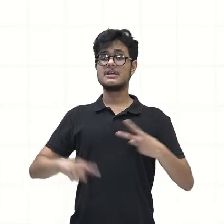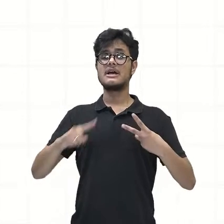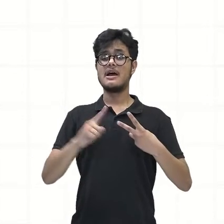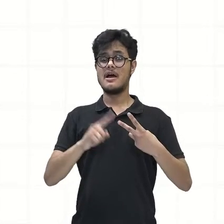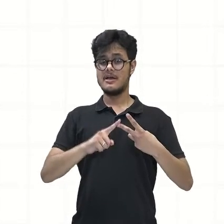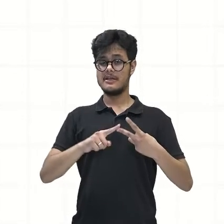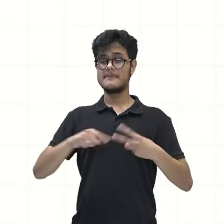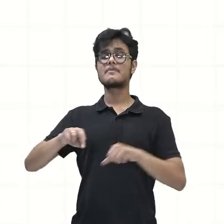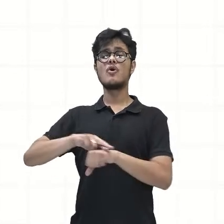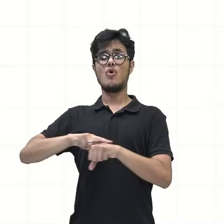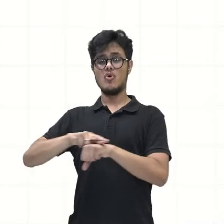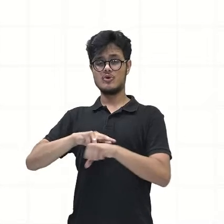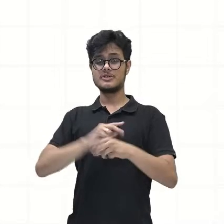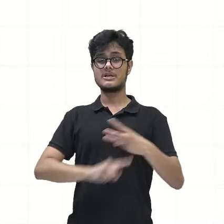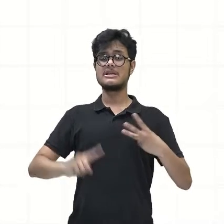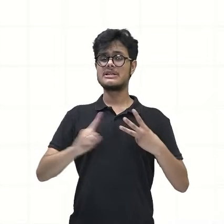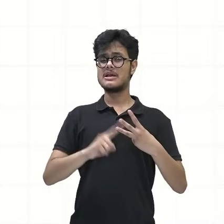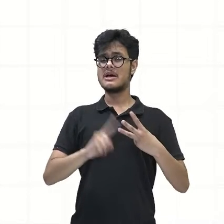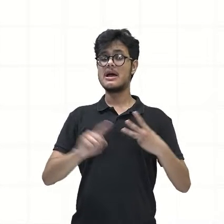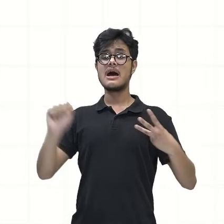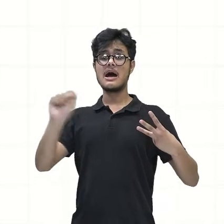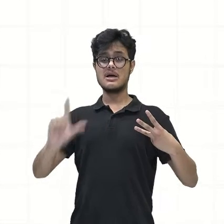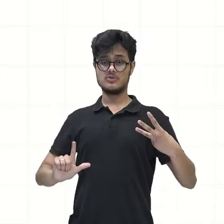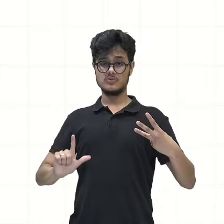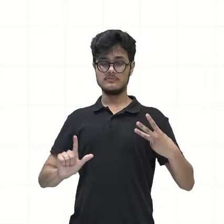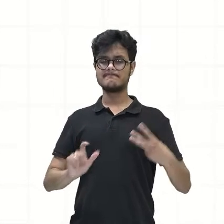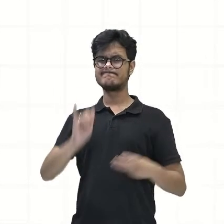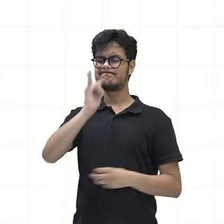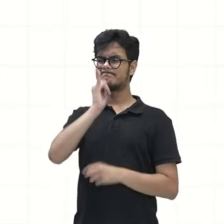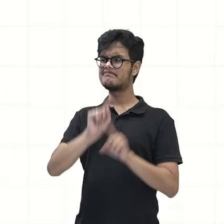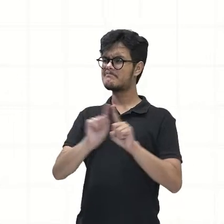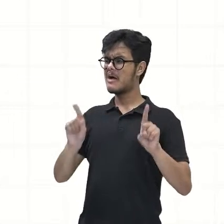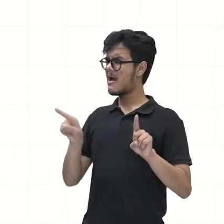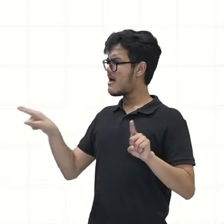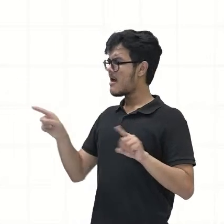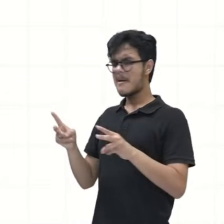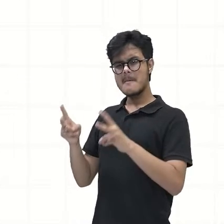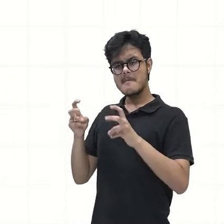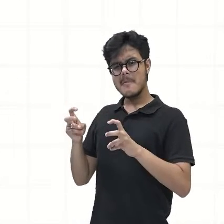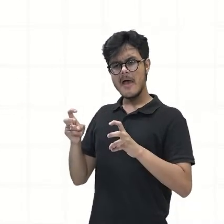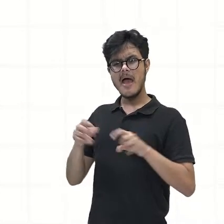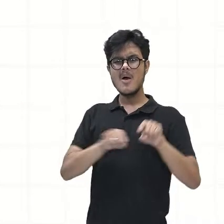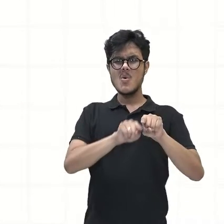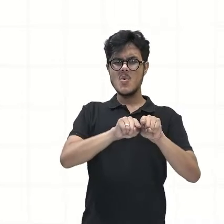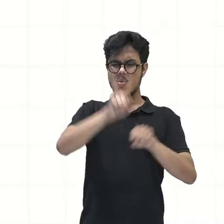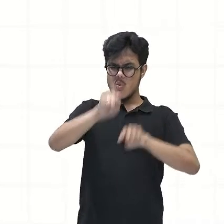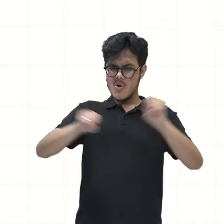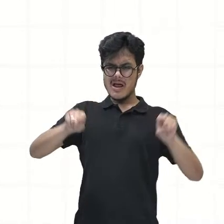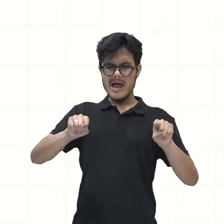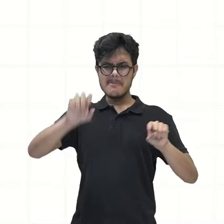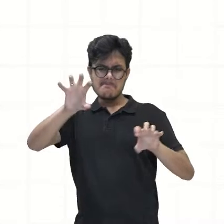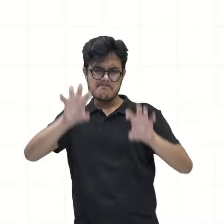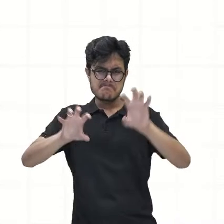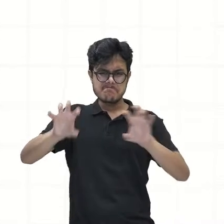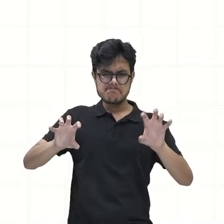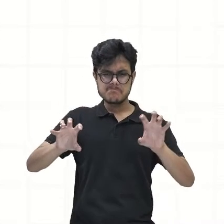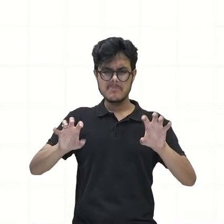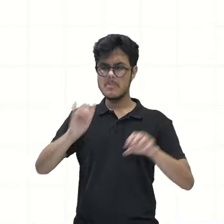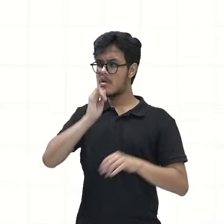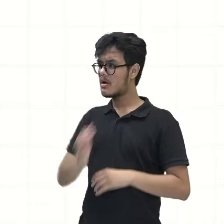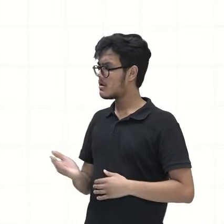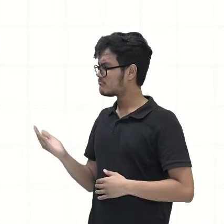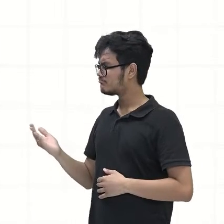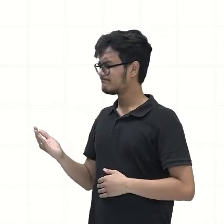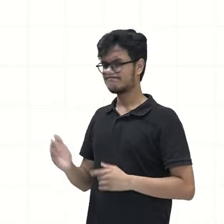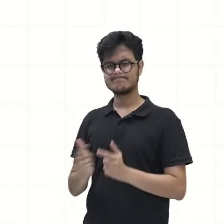azul. Só que se eu observar aqui esse gráfico de teia, ele é um gráfico que ele não me está muito claro. Por exemplo,